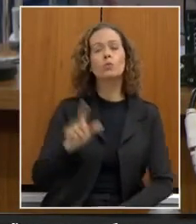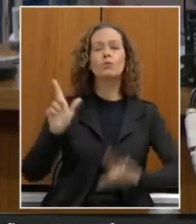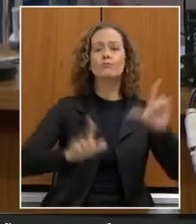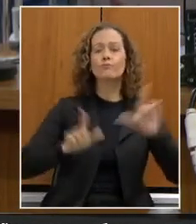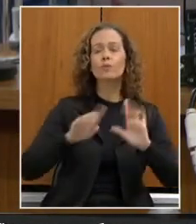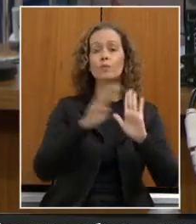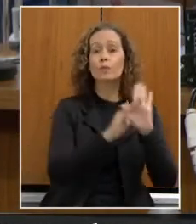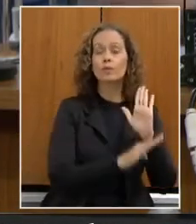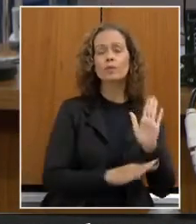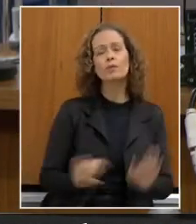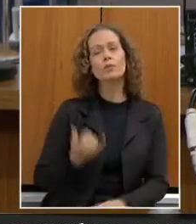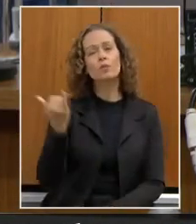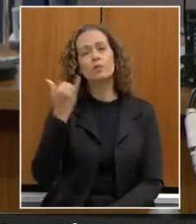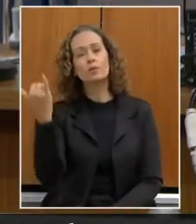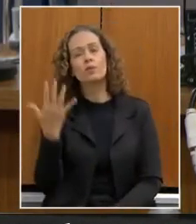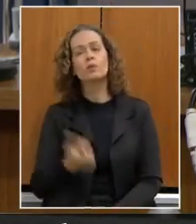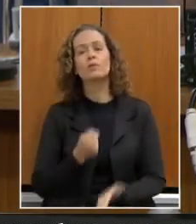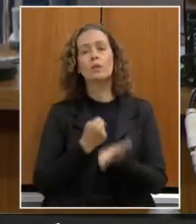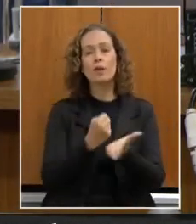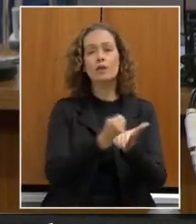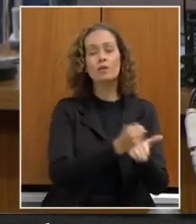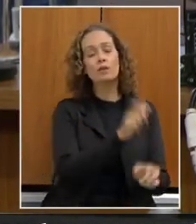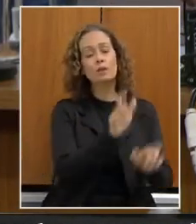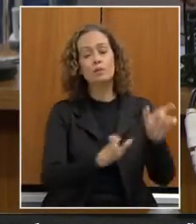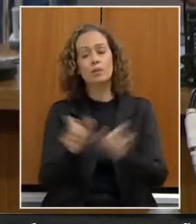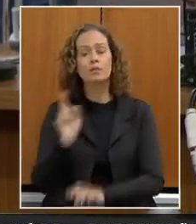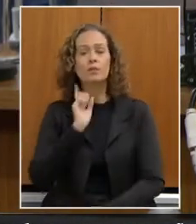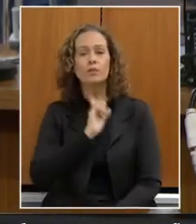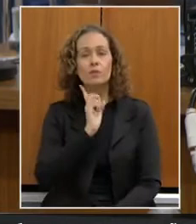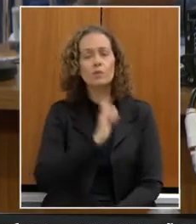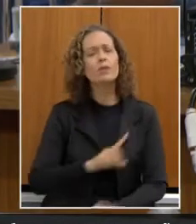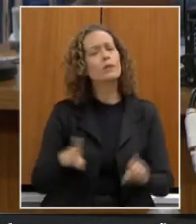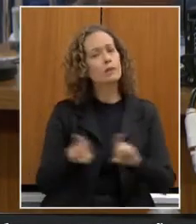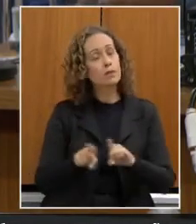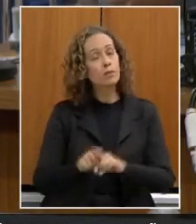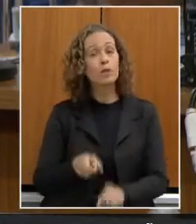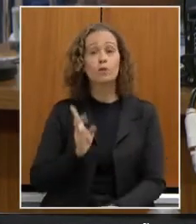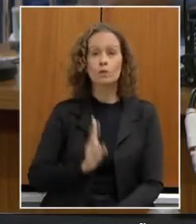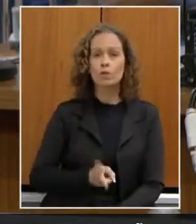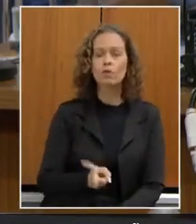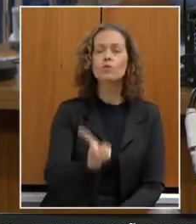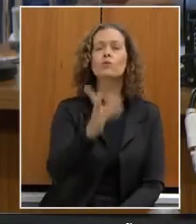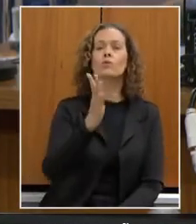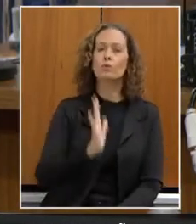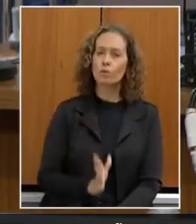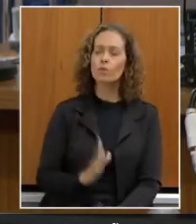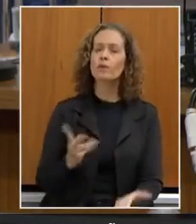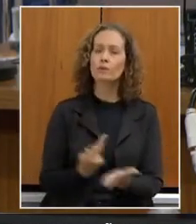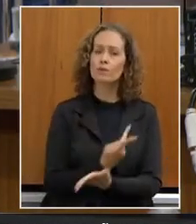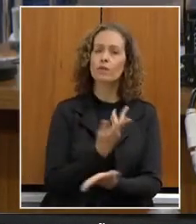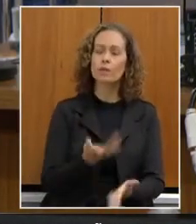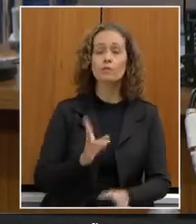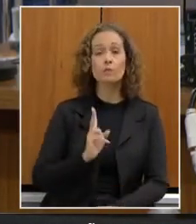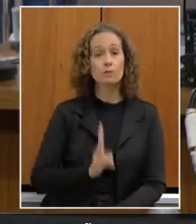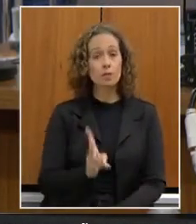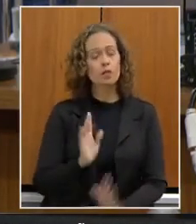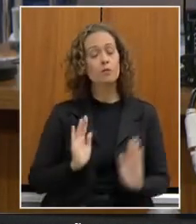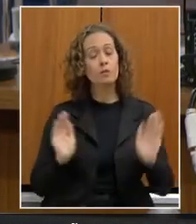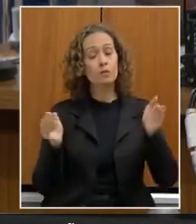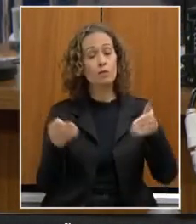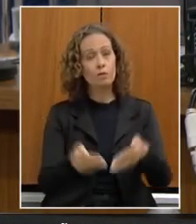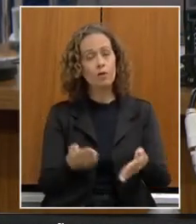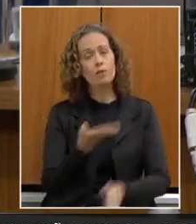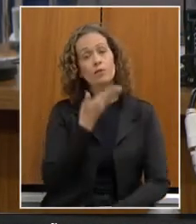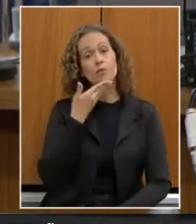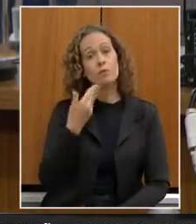importantíssimos para atendimento aos mineiros não deixaram de ser realizados aprimorados sempre com o foco de trazer o